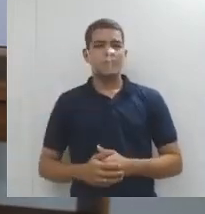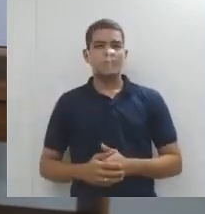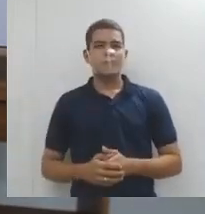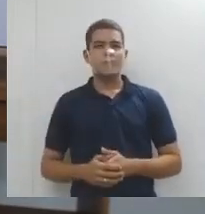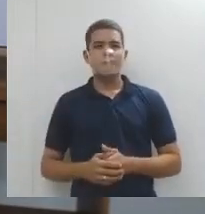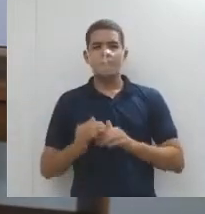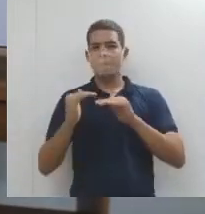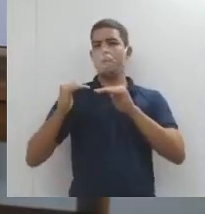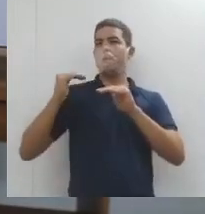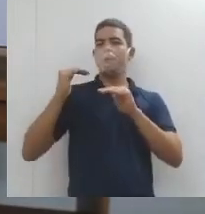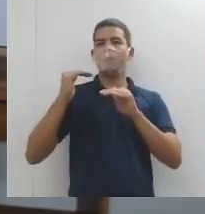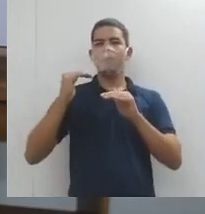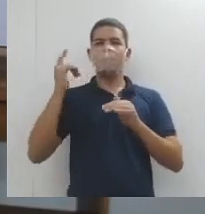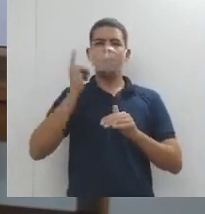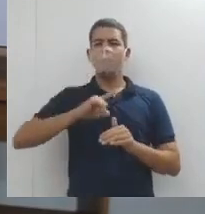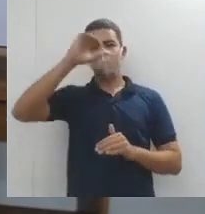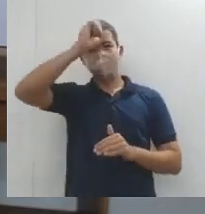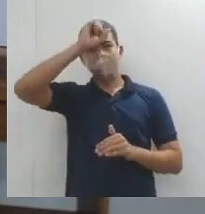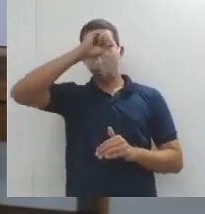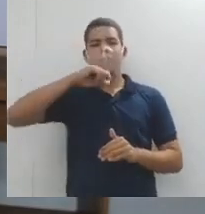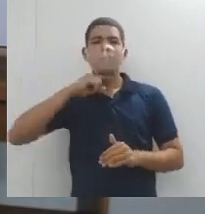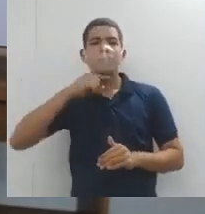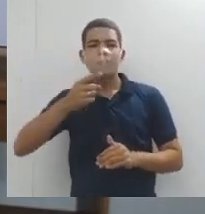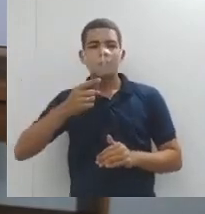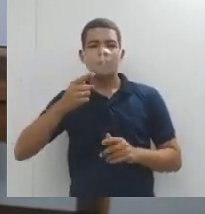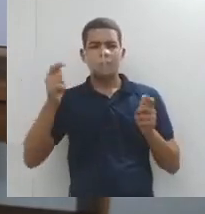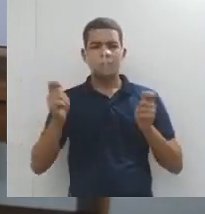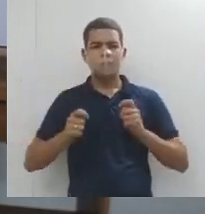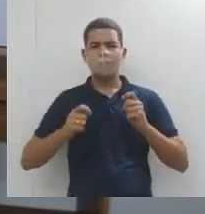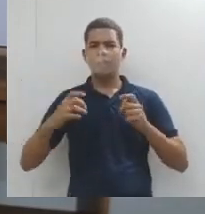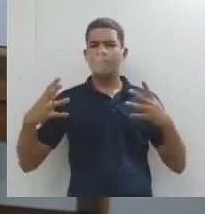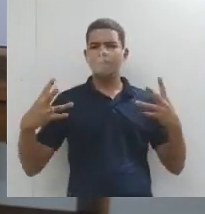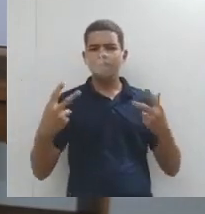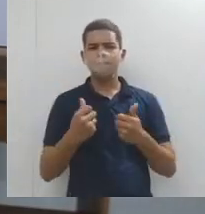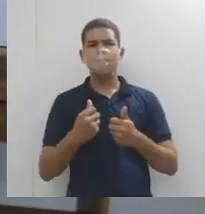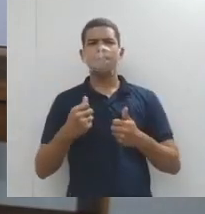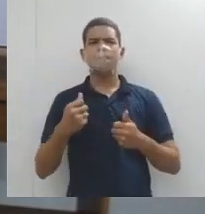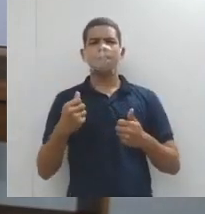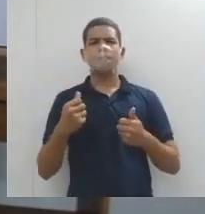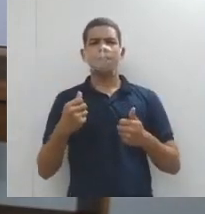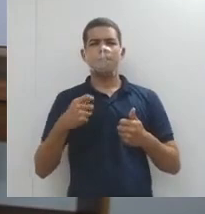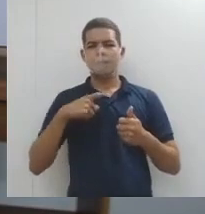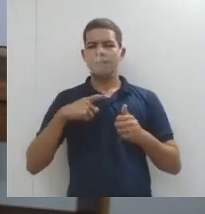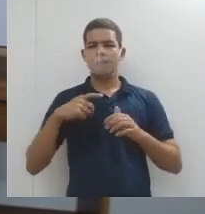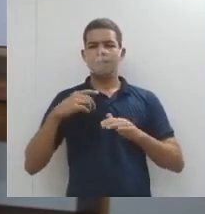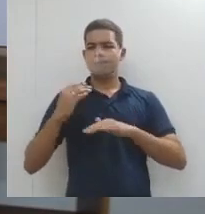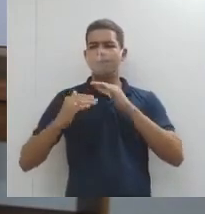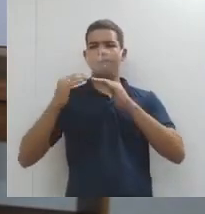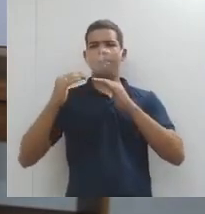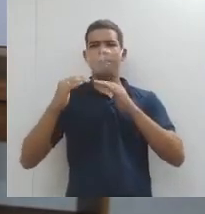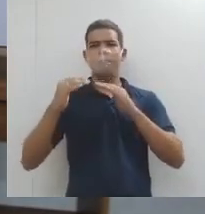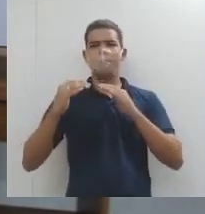determinado nível, né? A ponto de dominar mais estruturas da língua no padrão